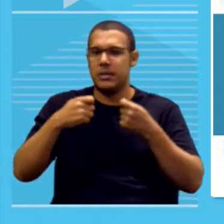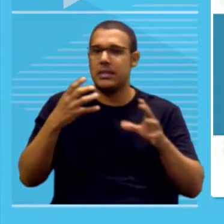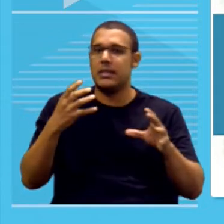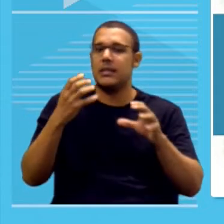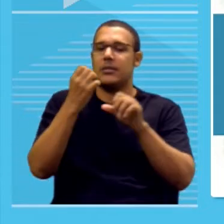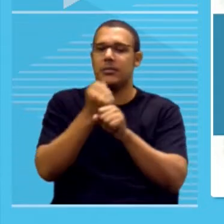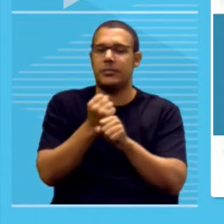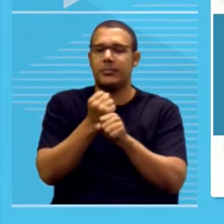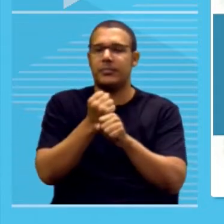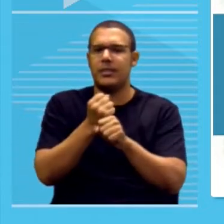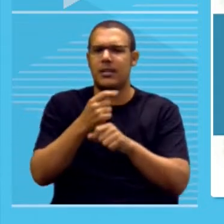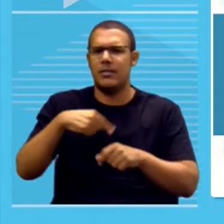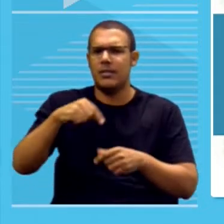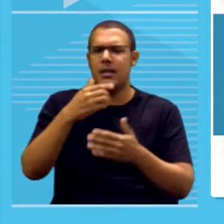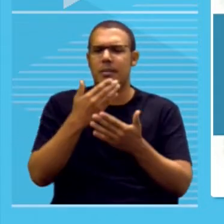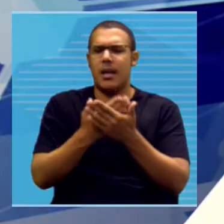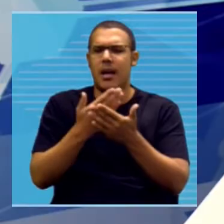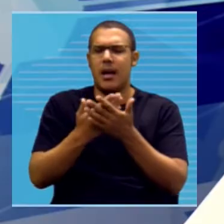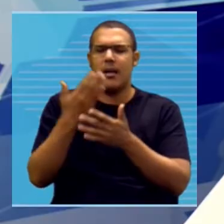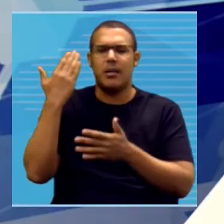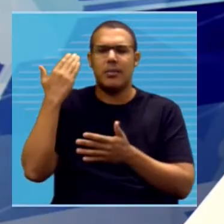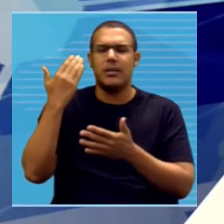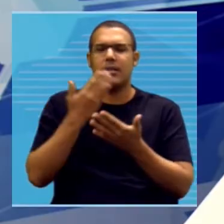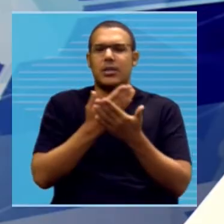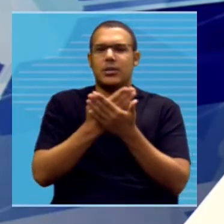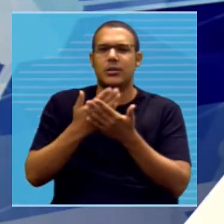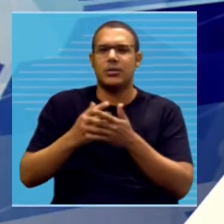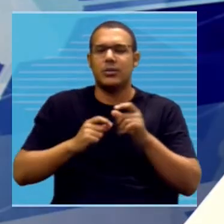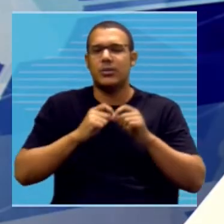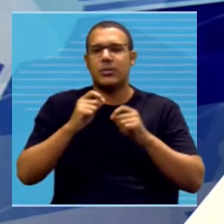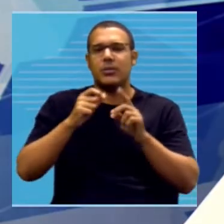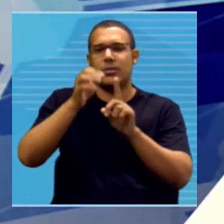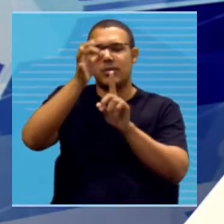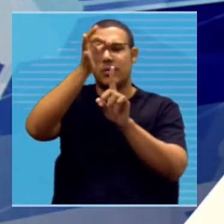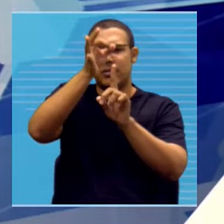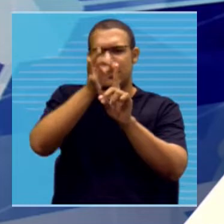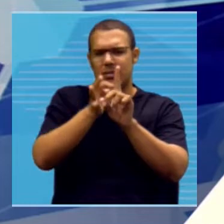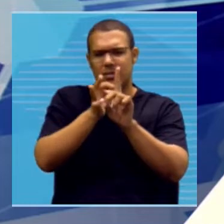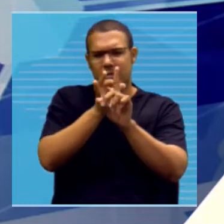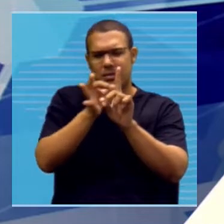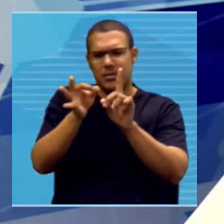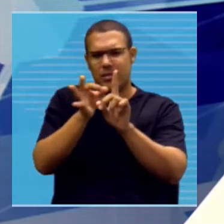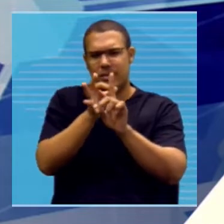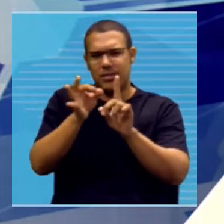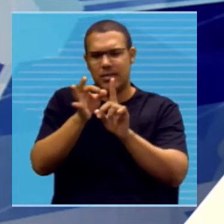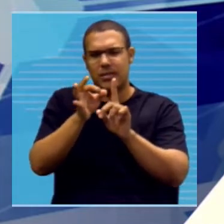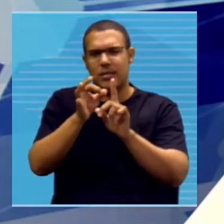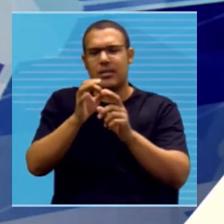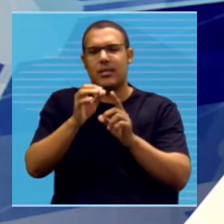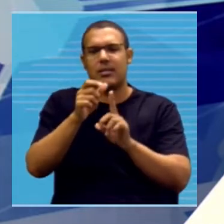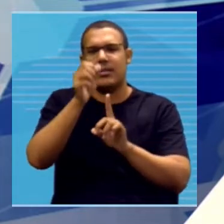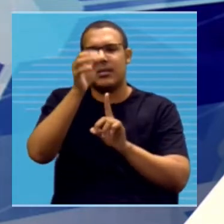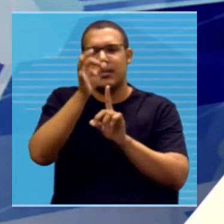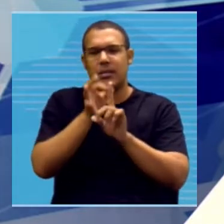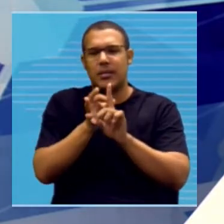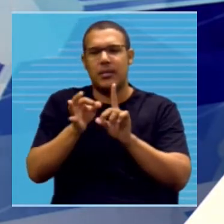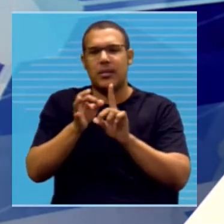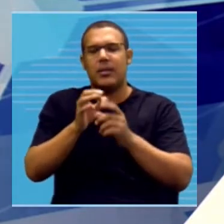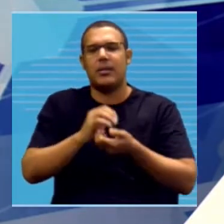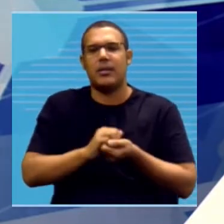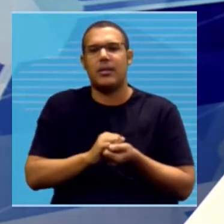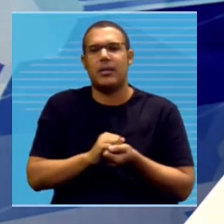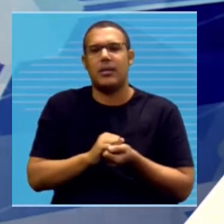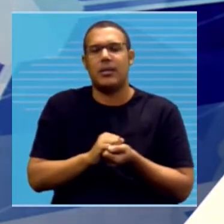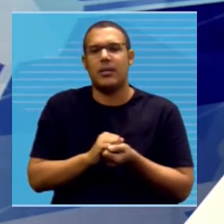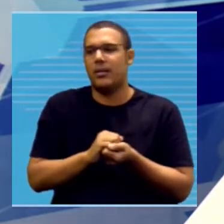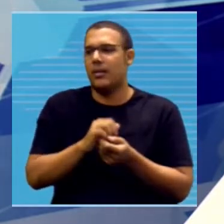e na aula passada a gente fez análise do plano cartesiano no reconhecimento das coordenadas cartesianas e